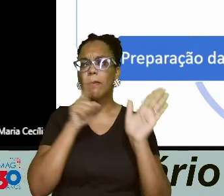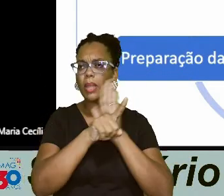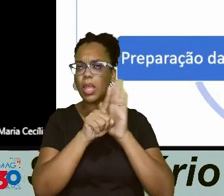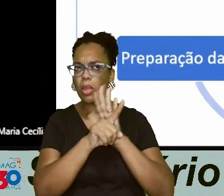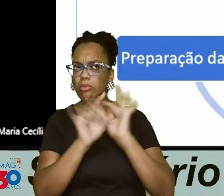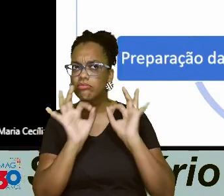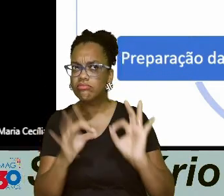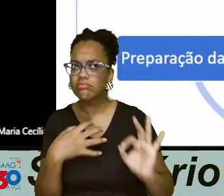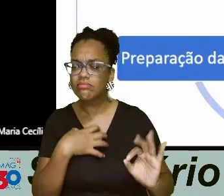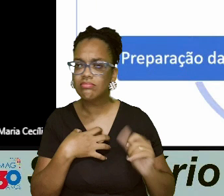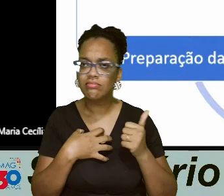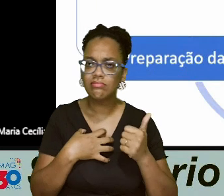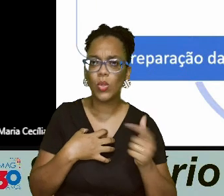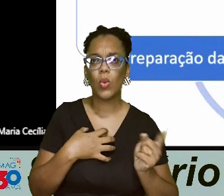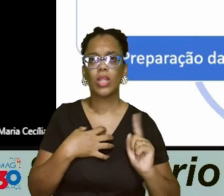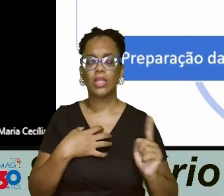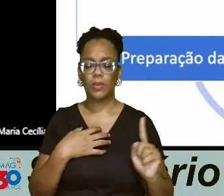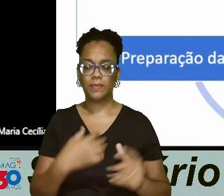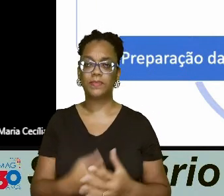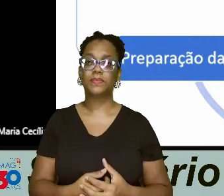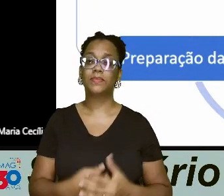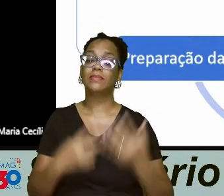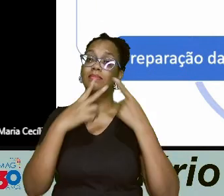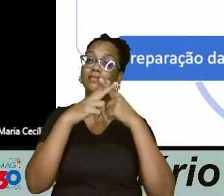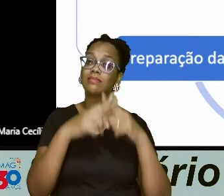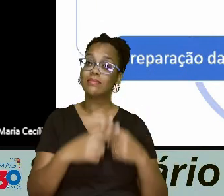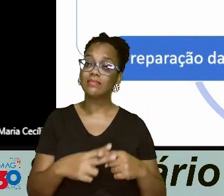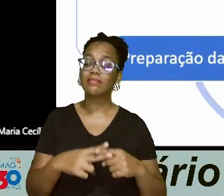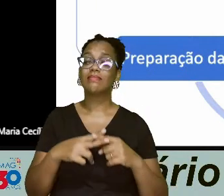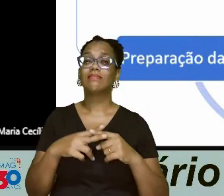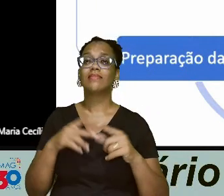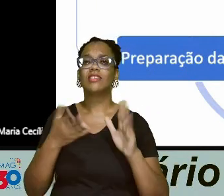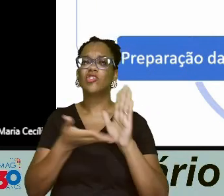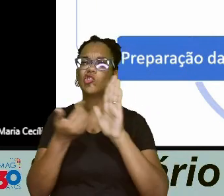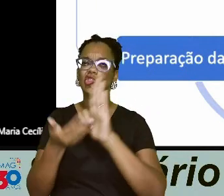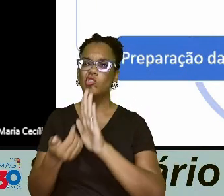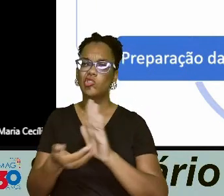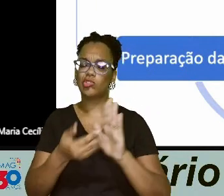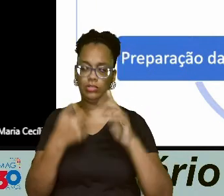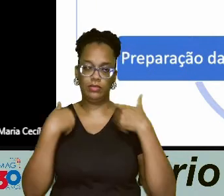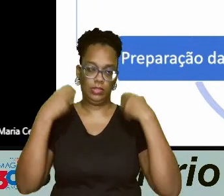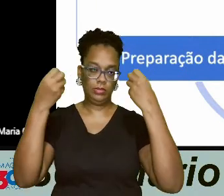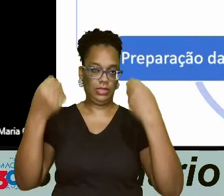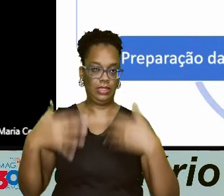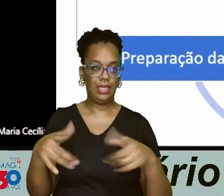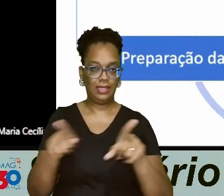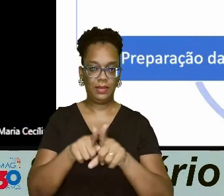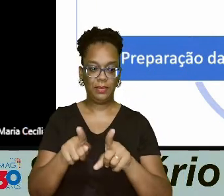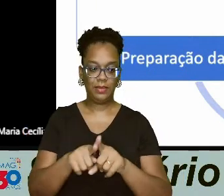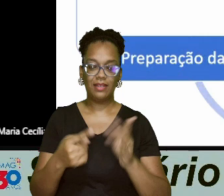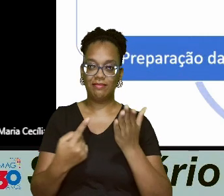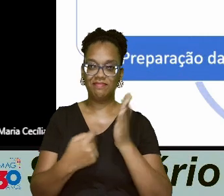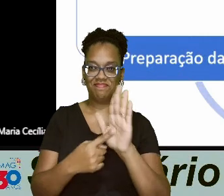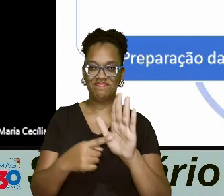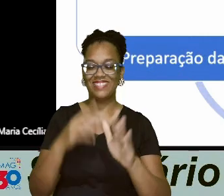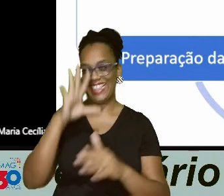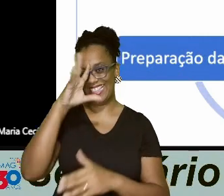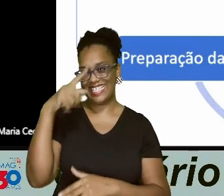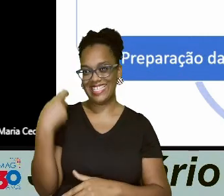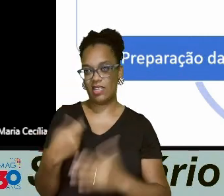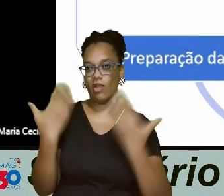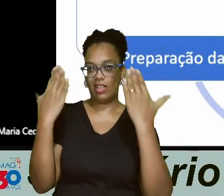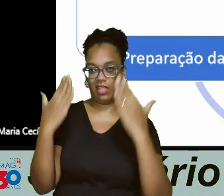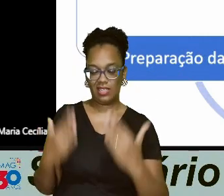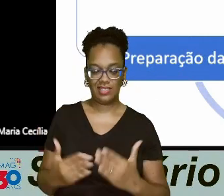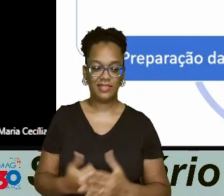sentido. E também revisar a amostra, fizemos algumas exclusões que eu já vou explicar aqui também na amostra de decisões que foram analisadas.